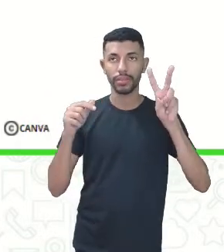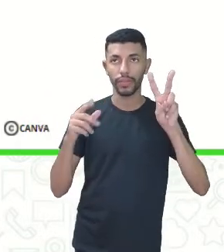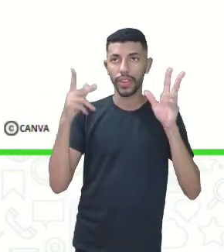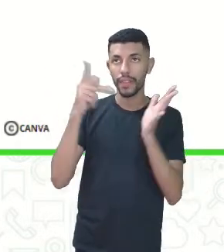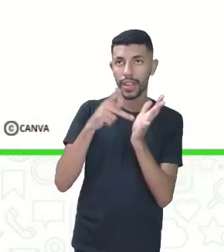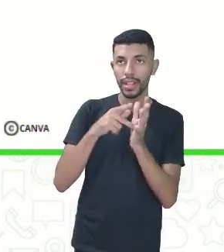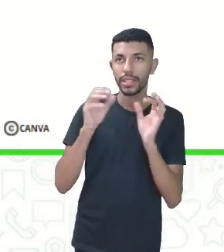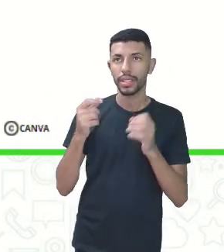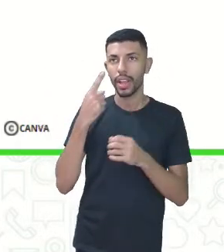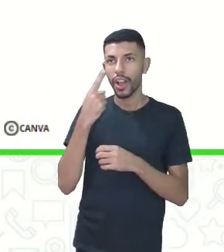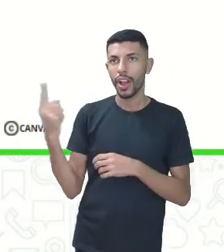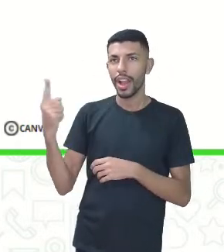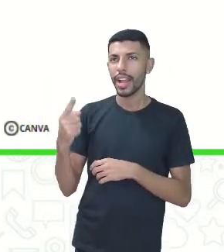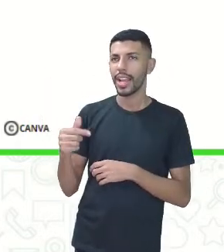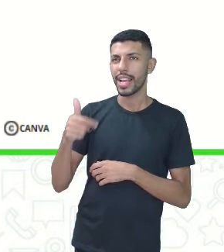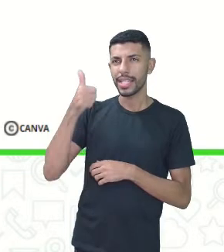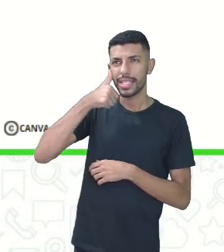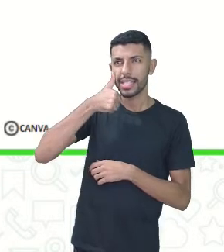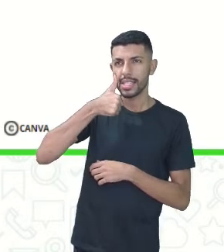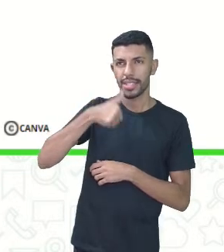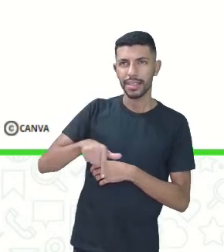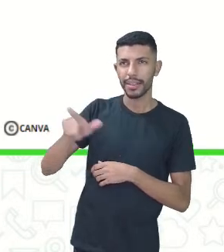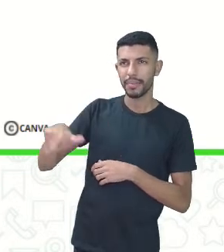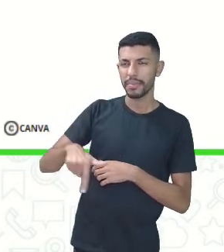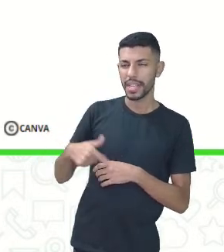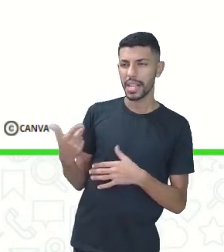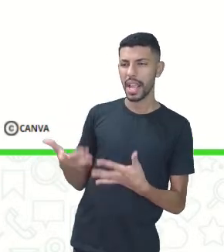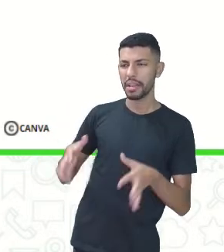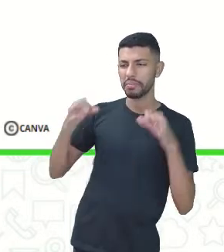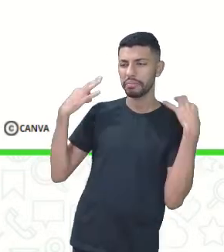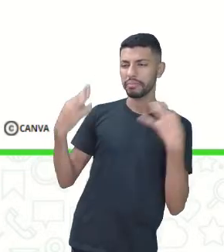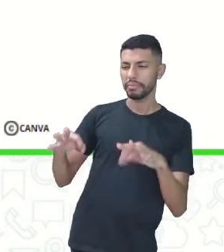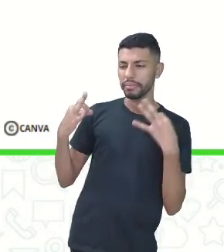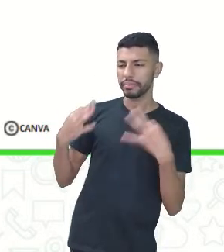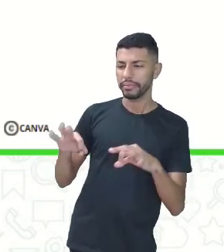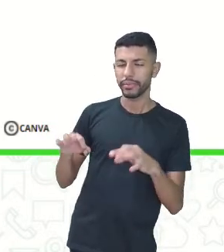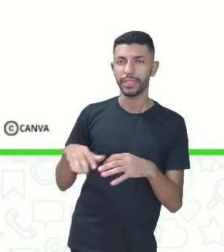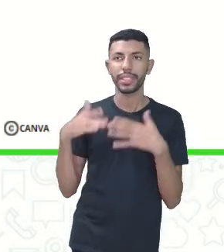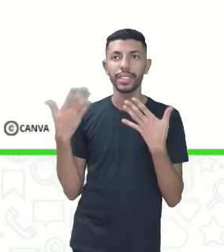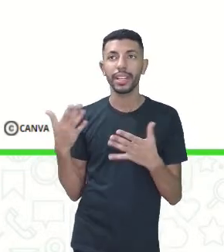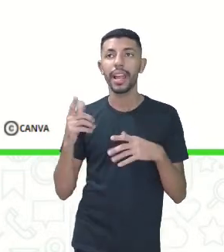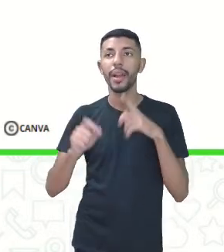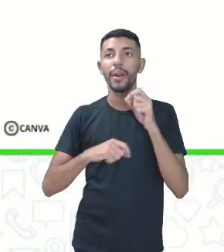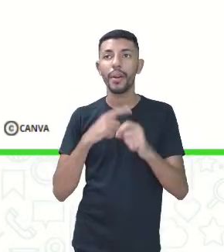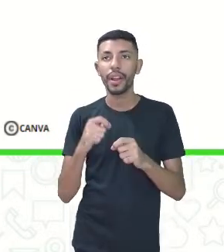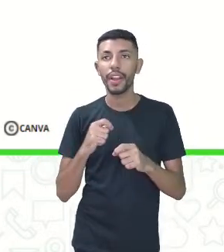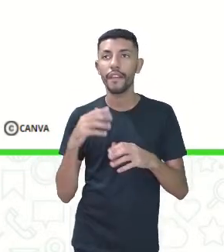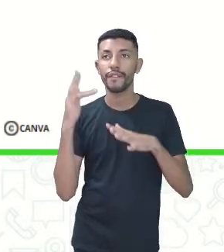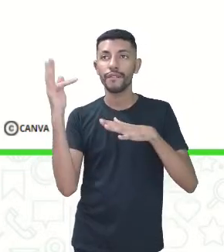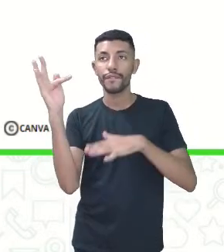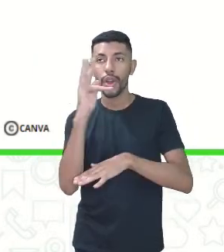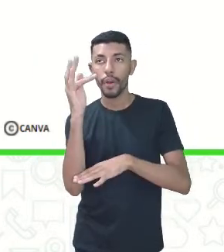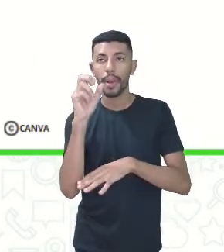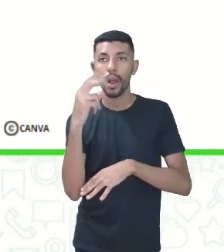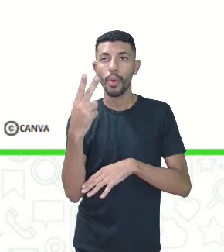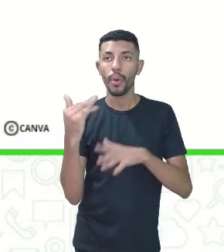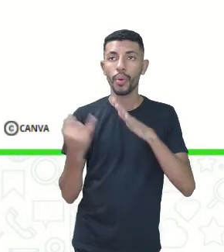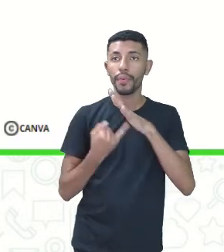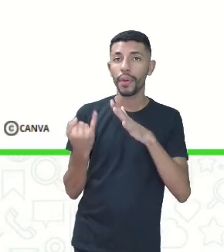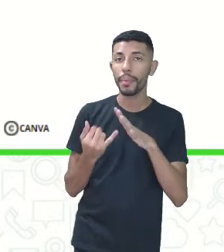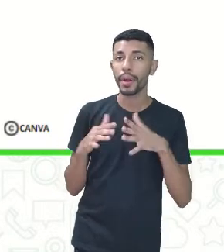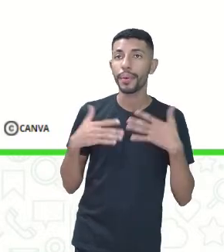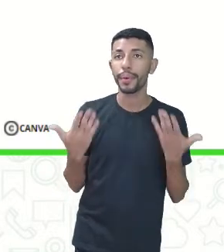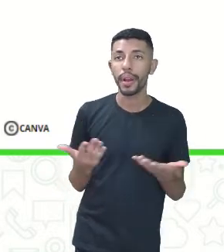mina é show de bola. Essa mensagem, ela é formal ou ela é informal? Aqui está dizendo que ela é